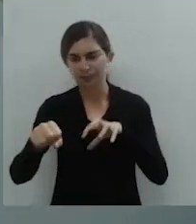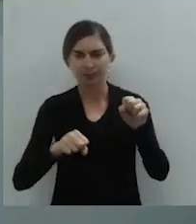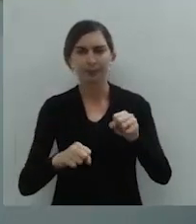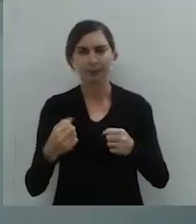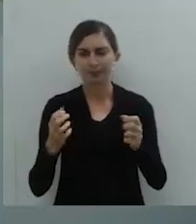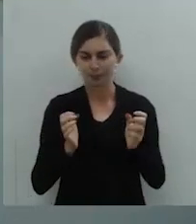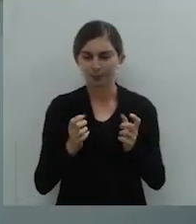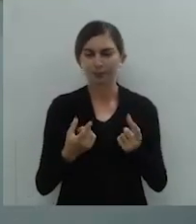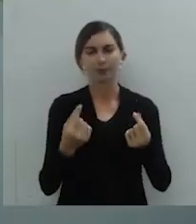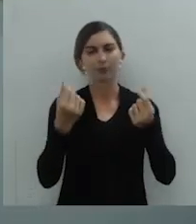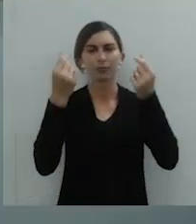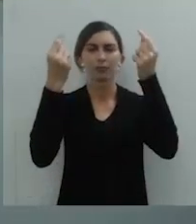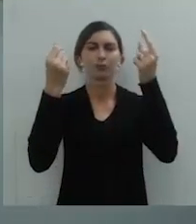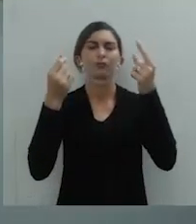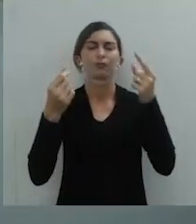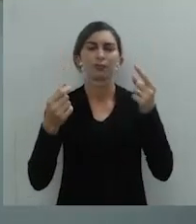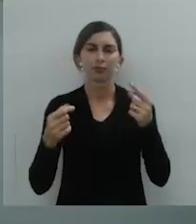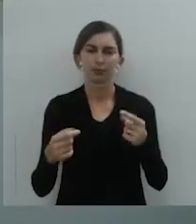nossas riquezas,